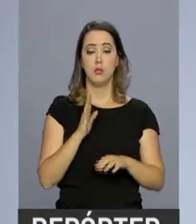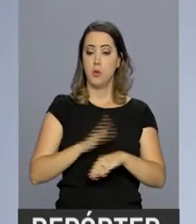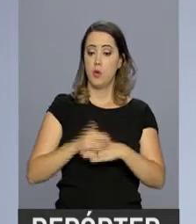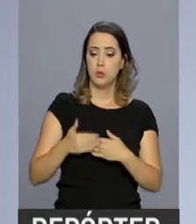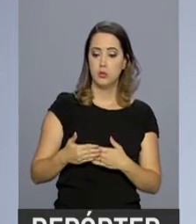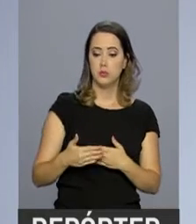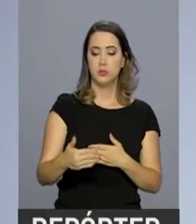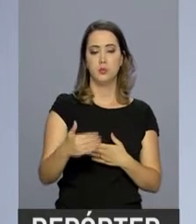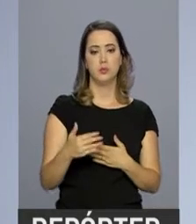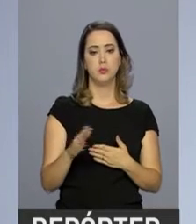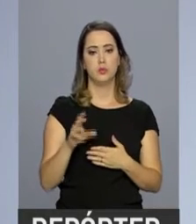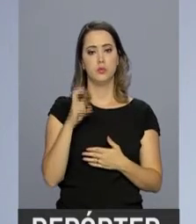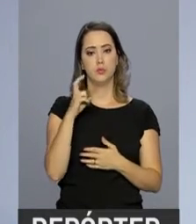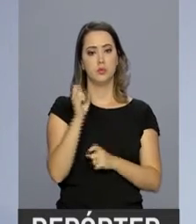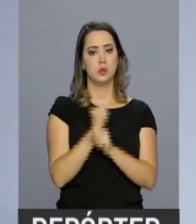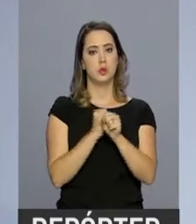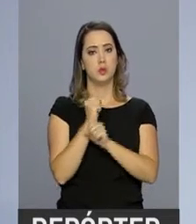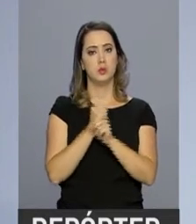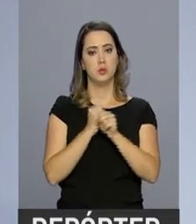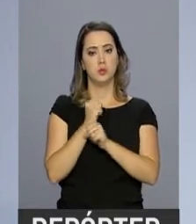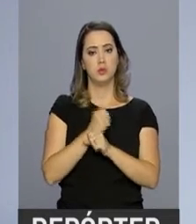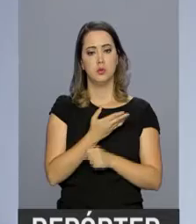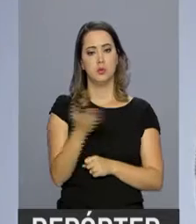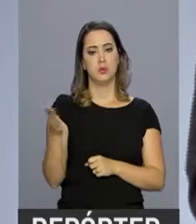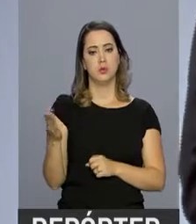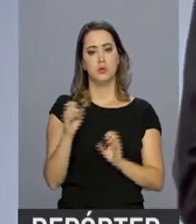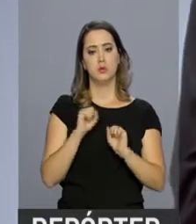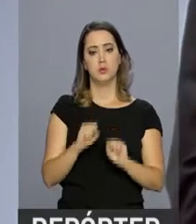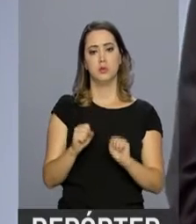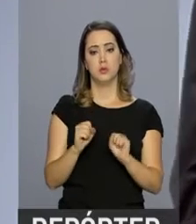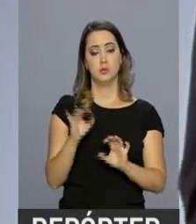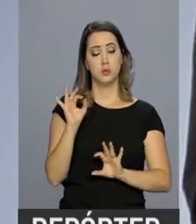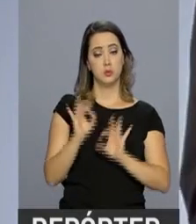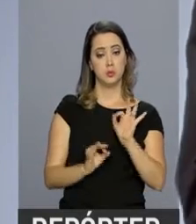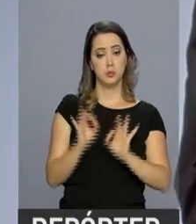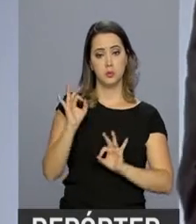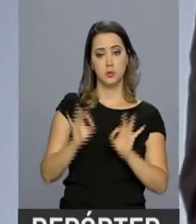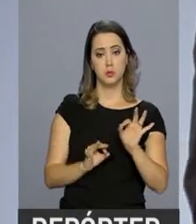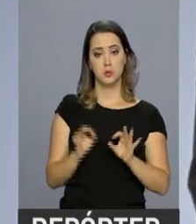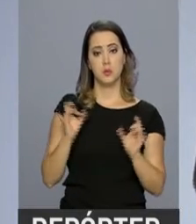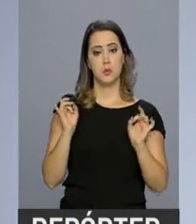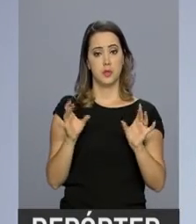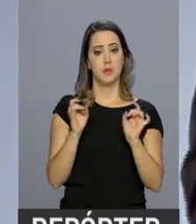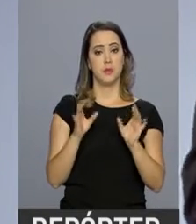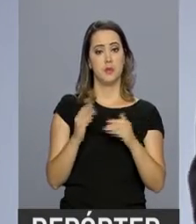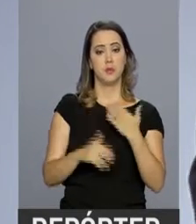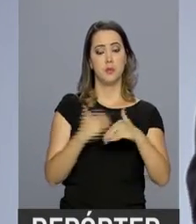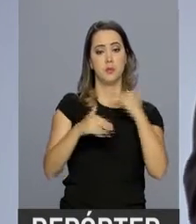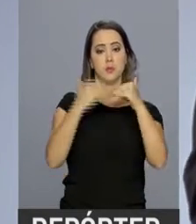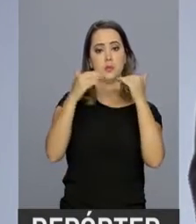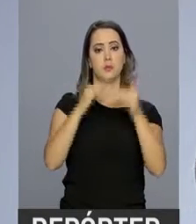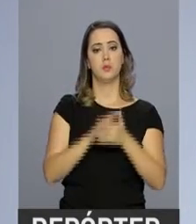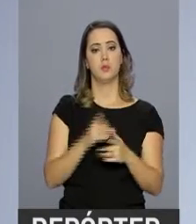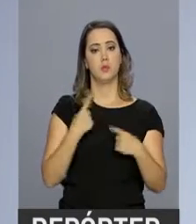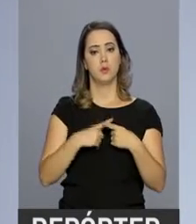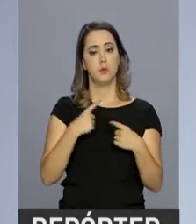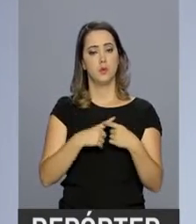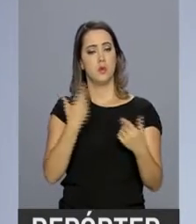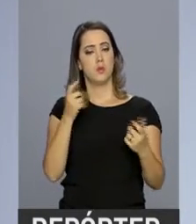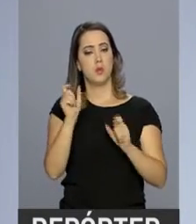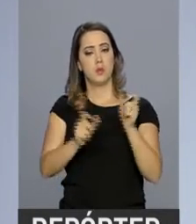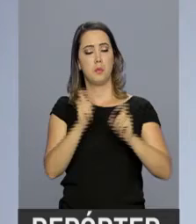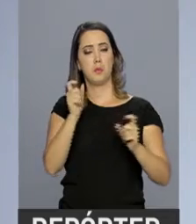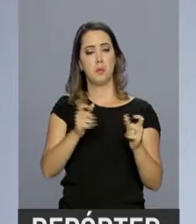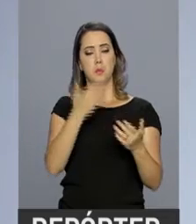nos últimos 5 anos. E os senhores podem se preparar para vender cada vez mais, porque a